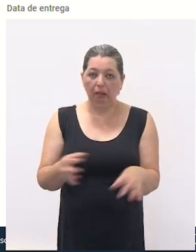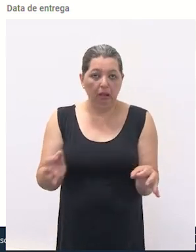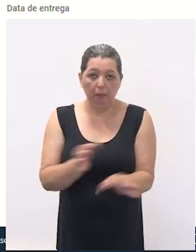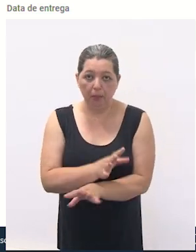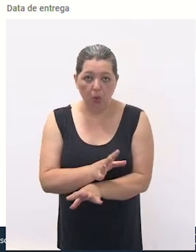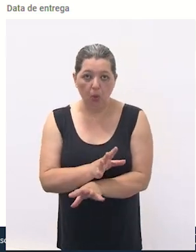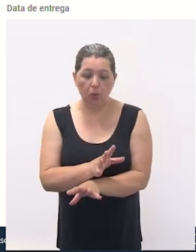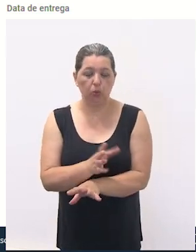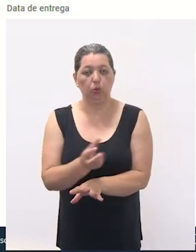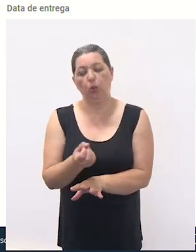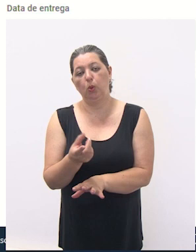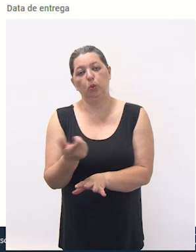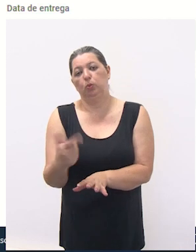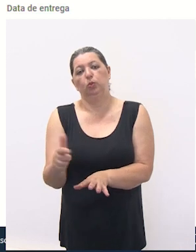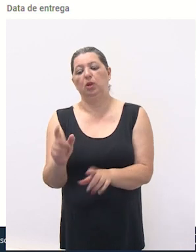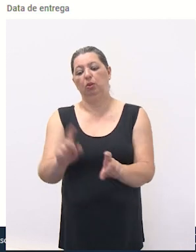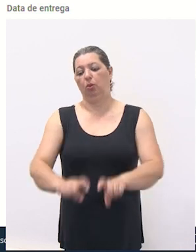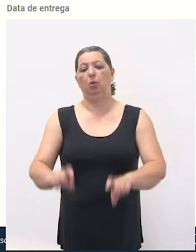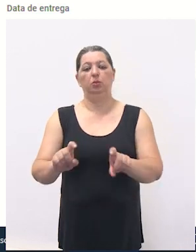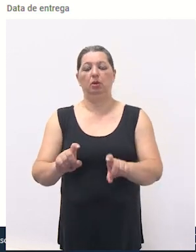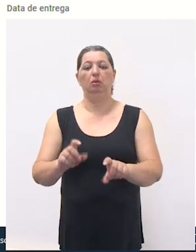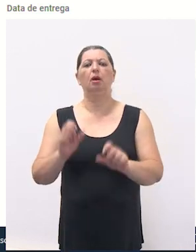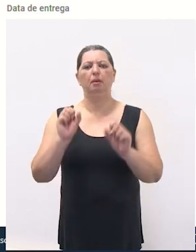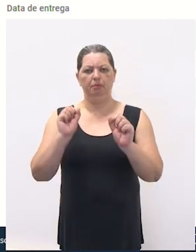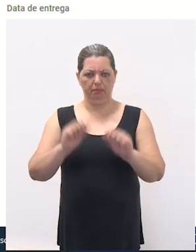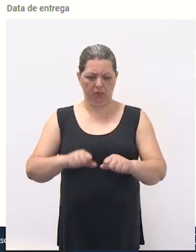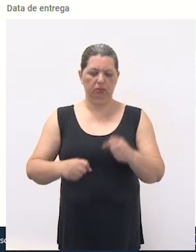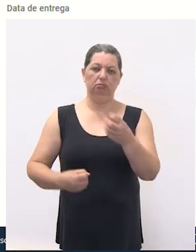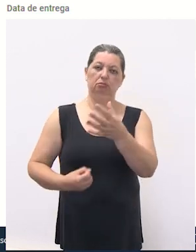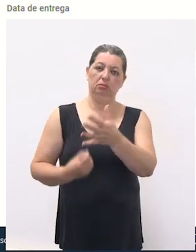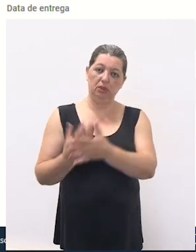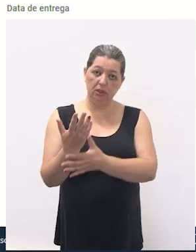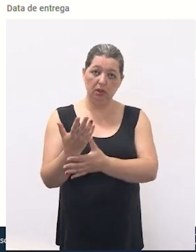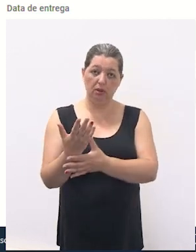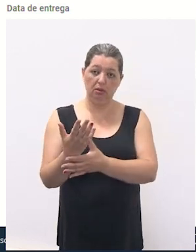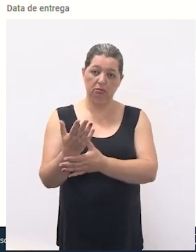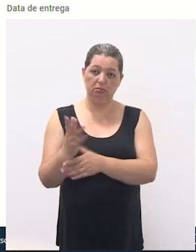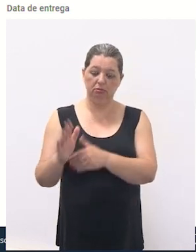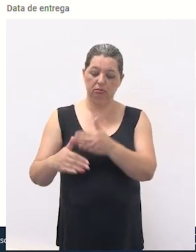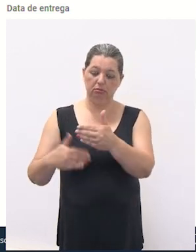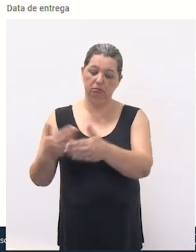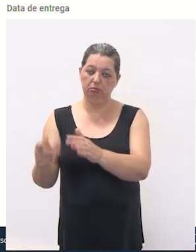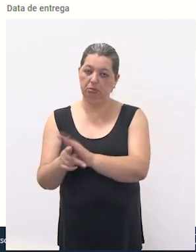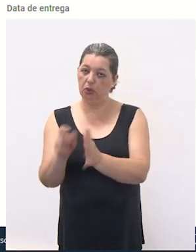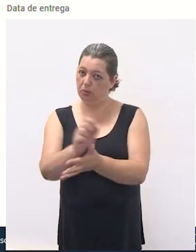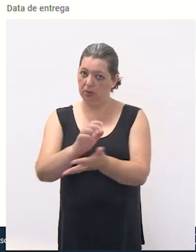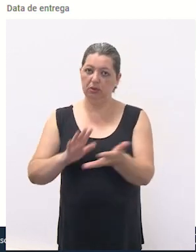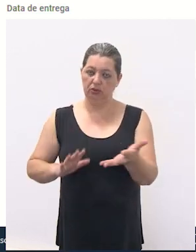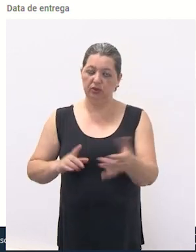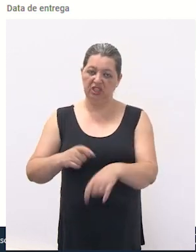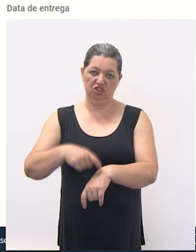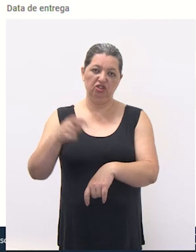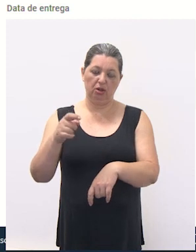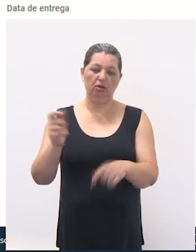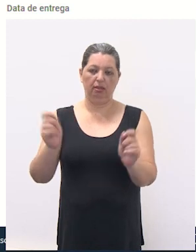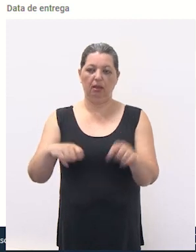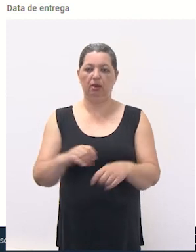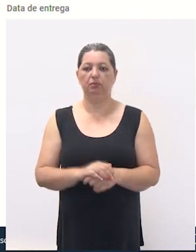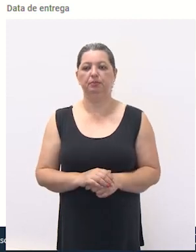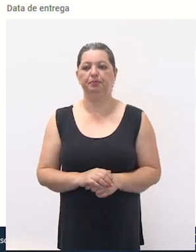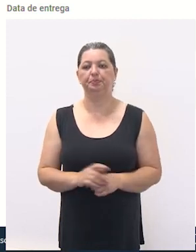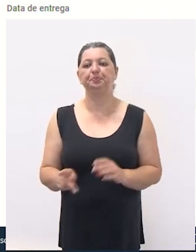meu computador, então eu posso criar ela durante a postagem da atividade mesmo. Então eu venho aqui em